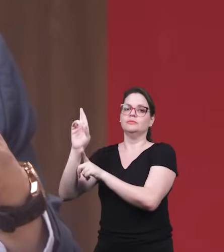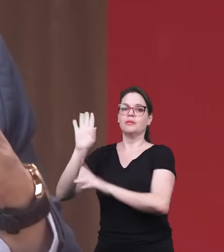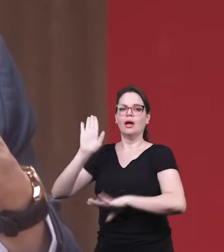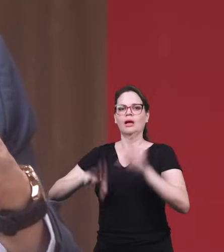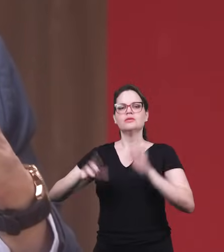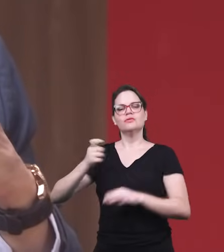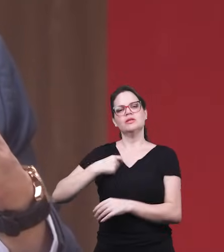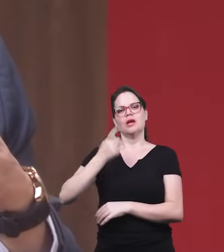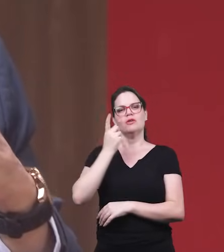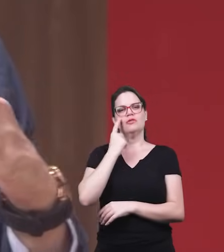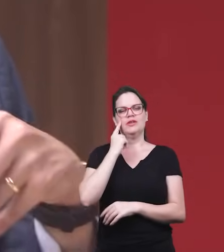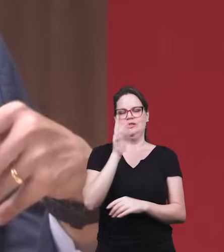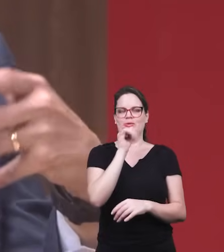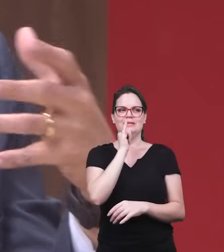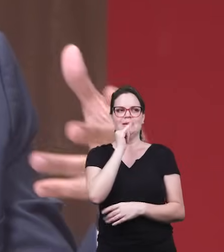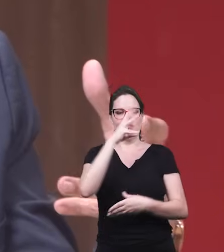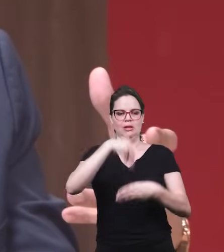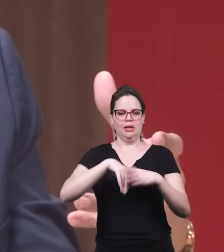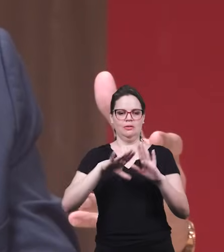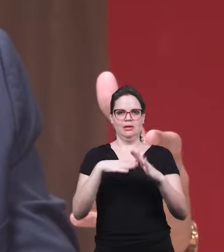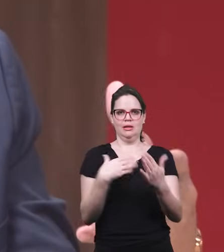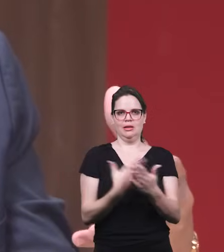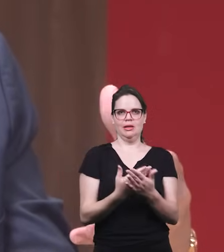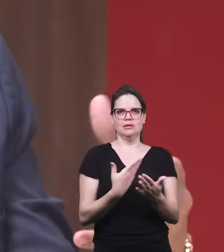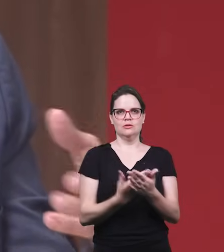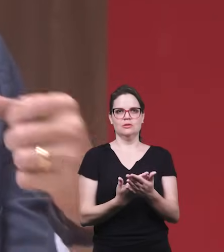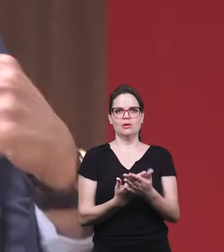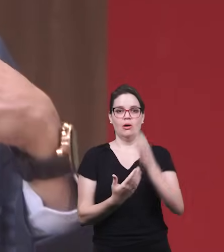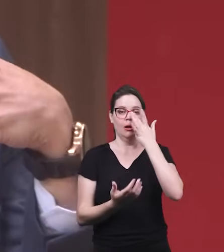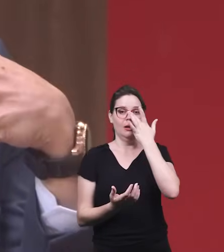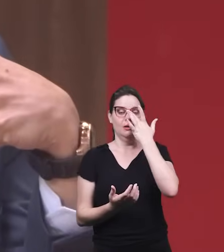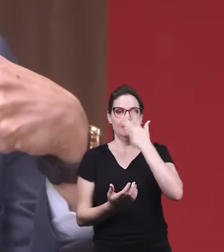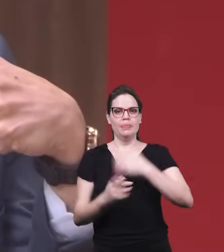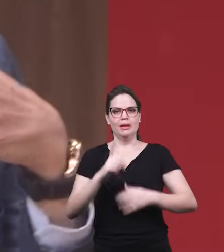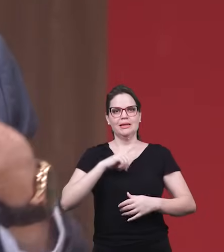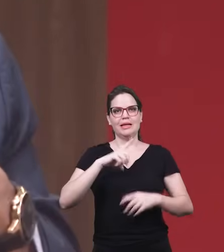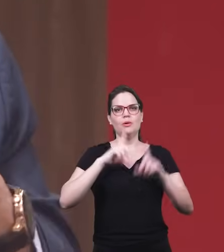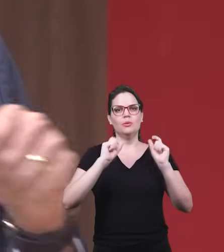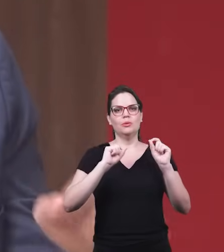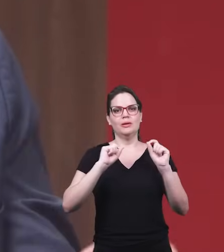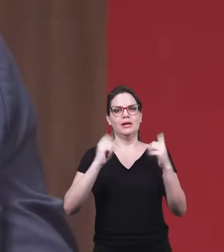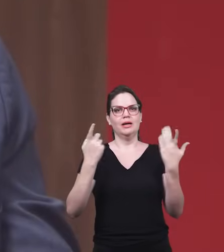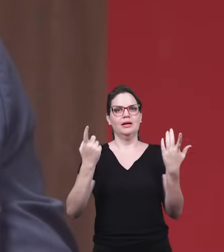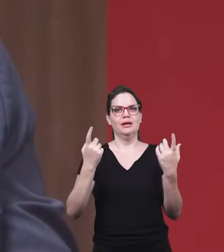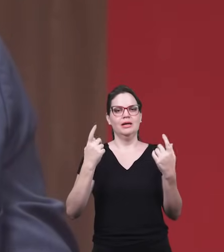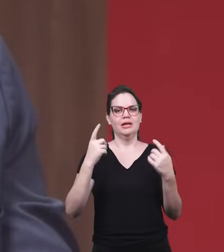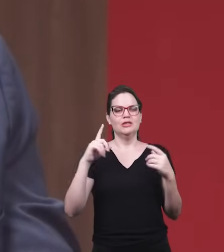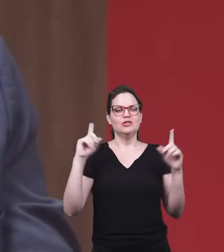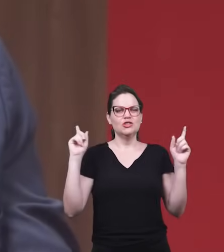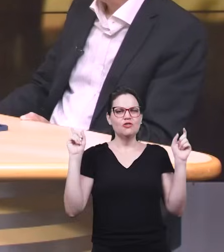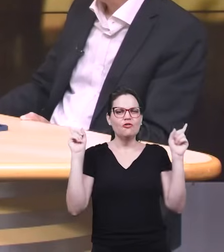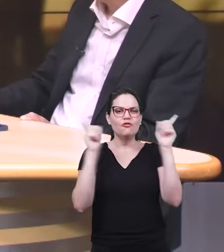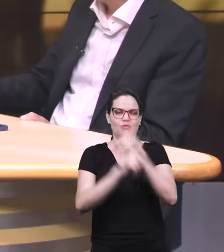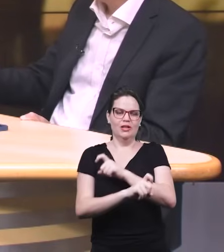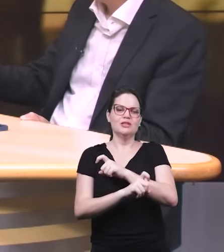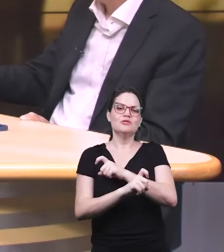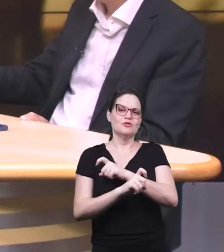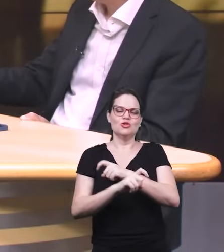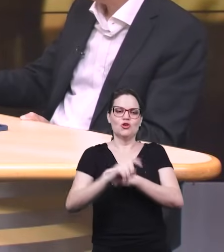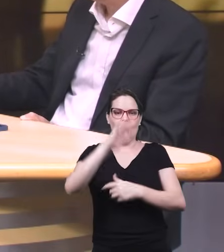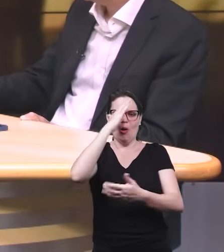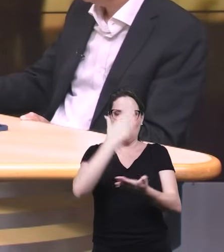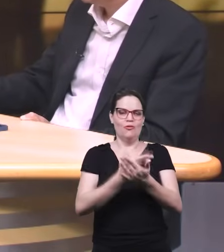pessoas têm mais necessidade de contar do que de confiar, né? Então essa mulher, ela confiou. E